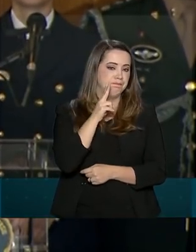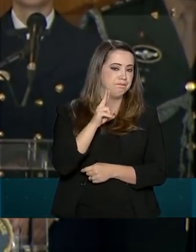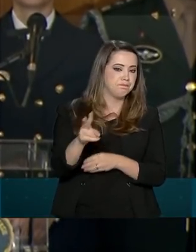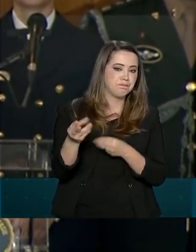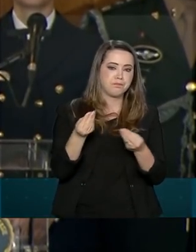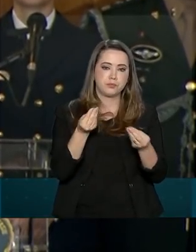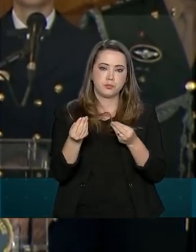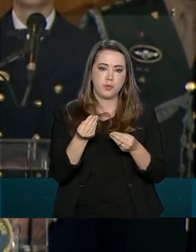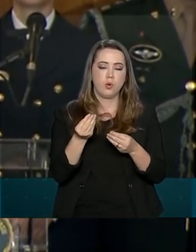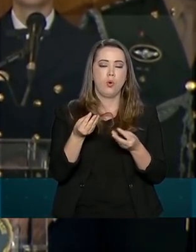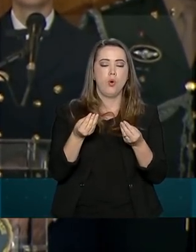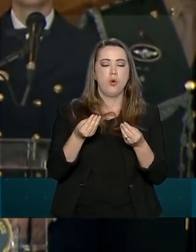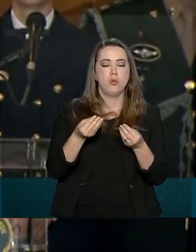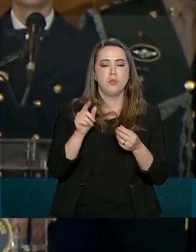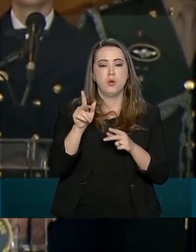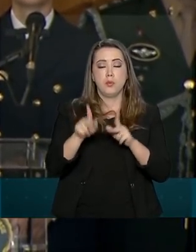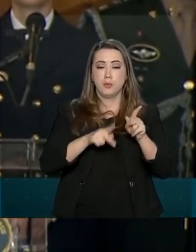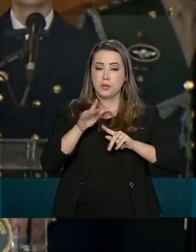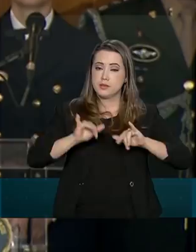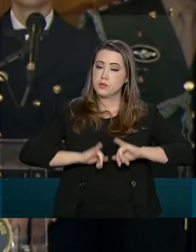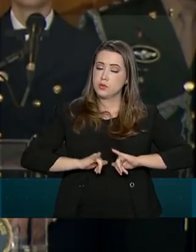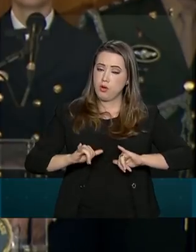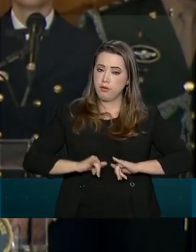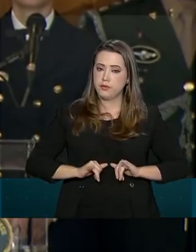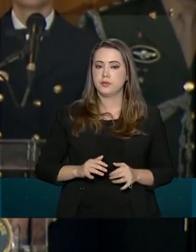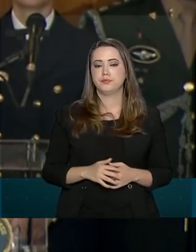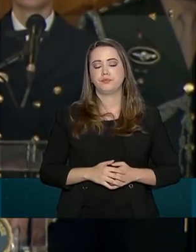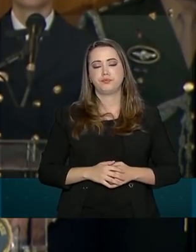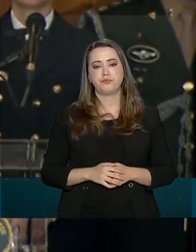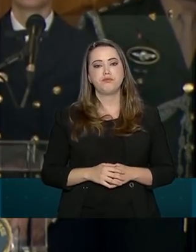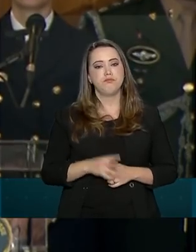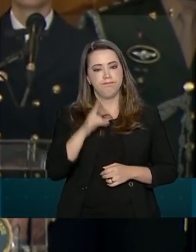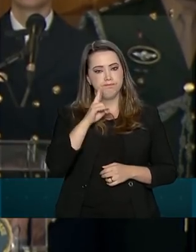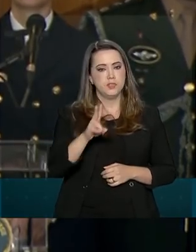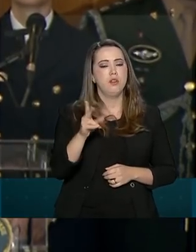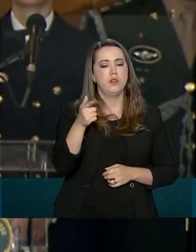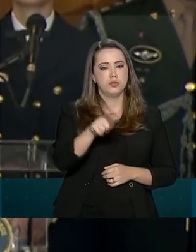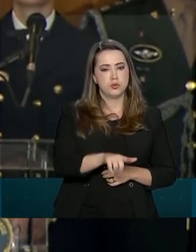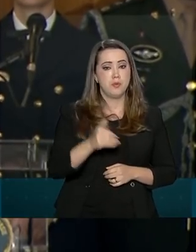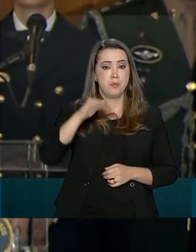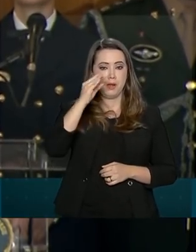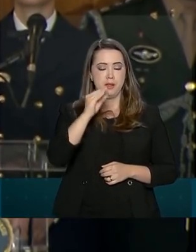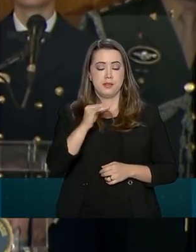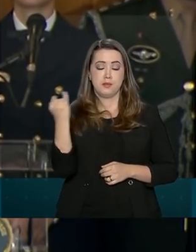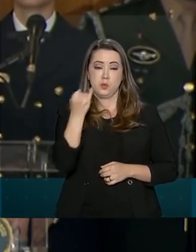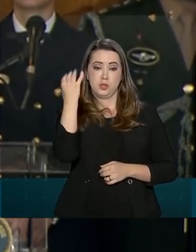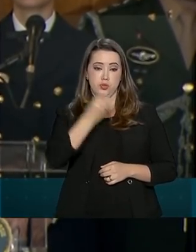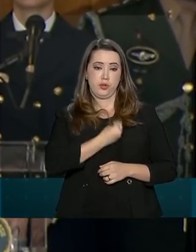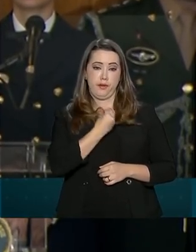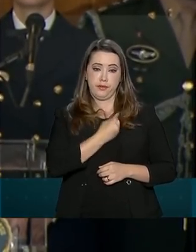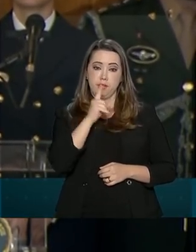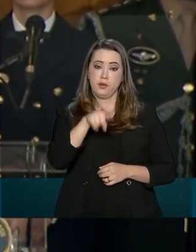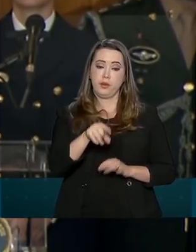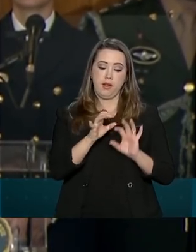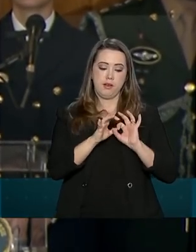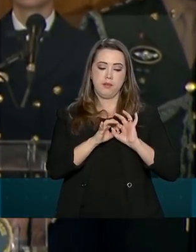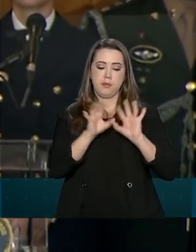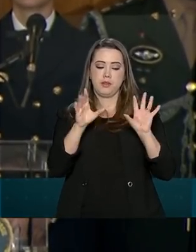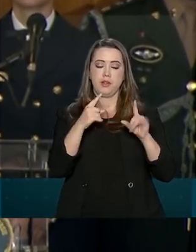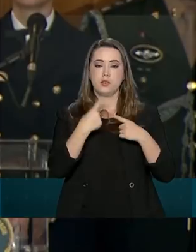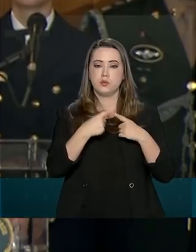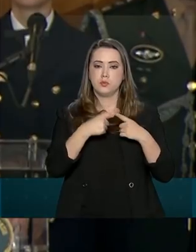sofre. E eu repito, mais importante que a nossa vida é a nossa liberdade. Porque um homem ou uma